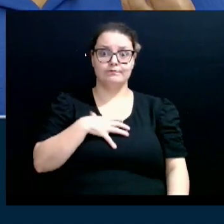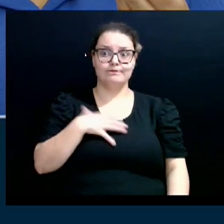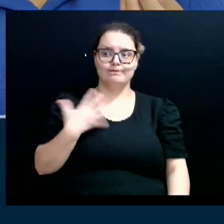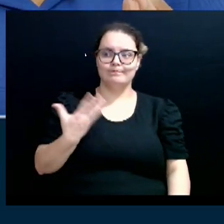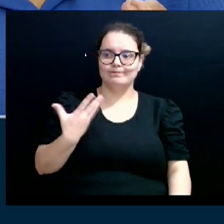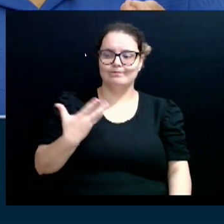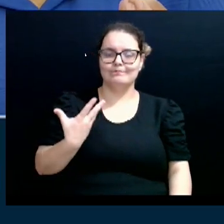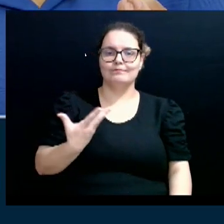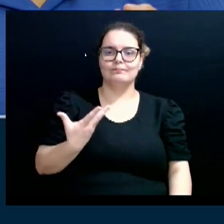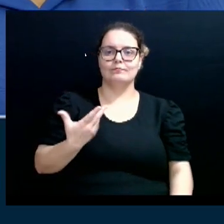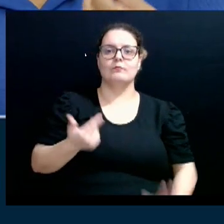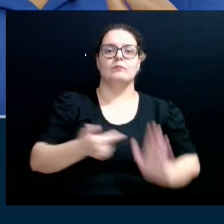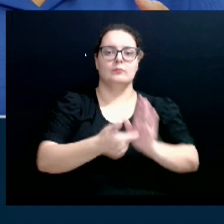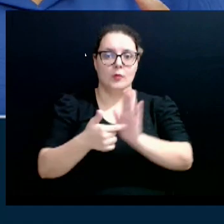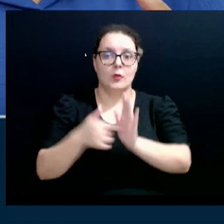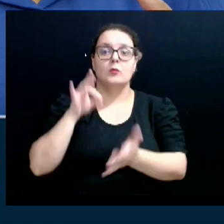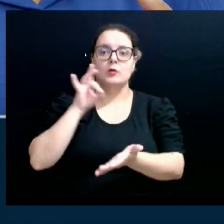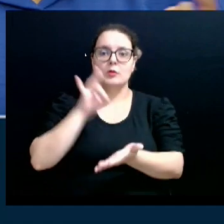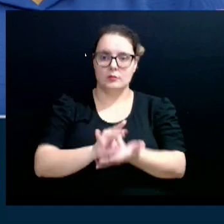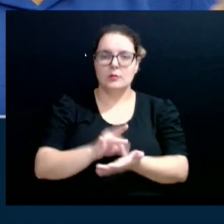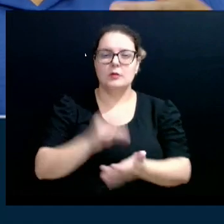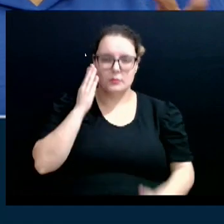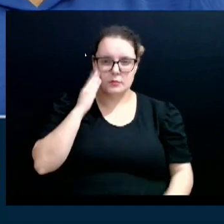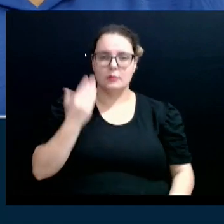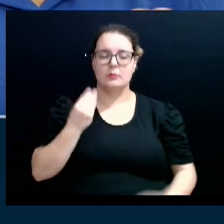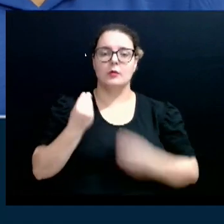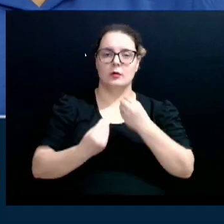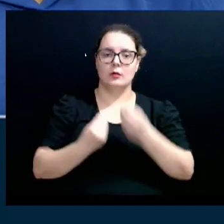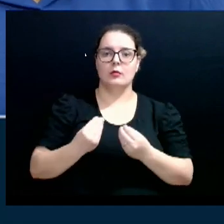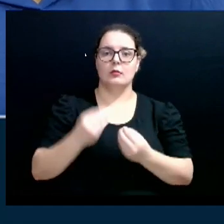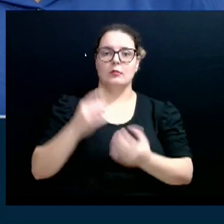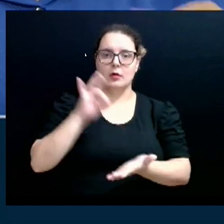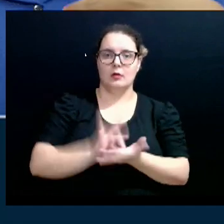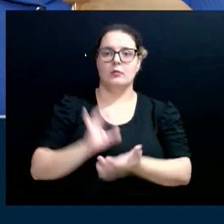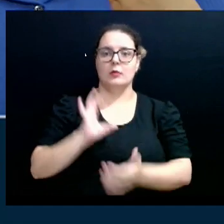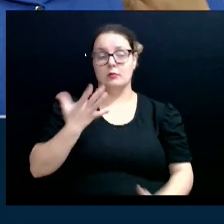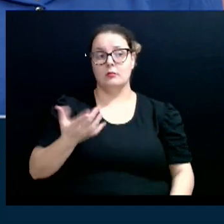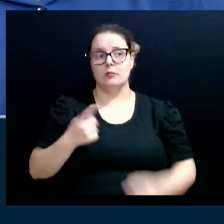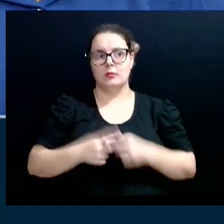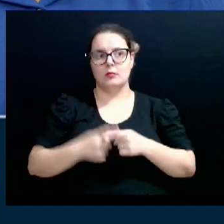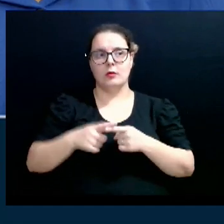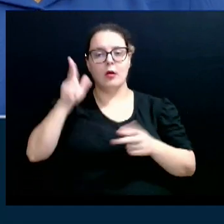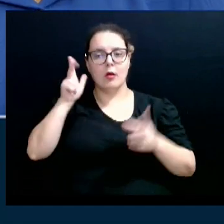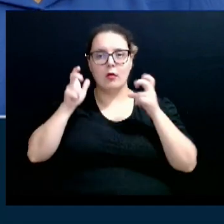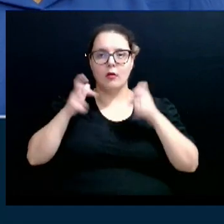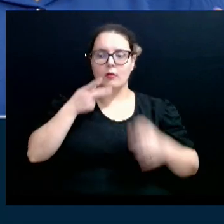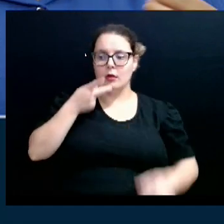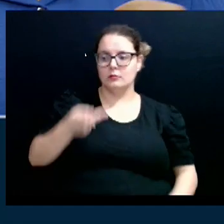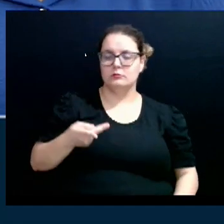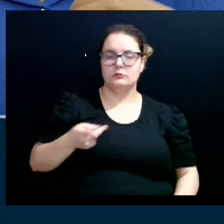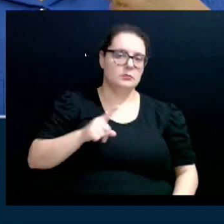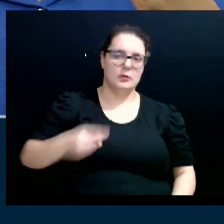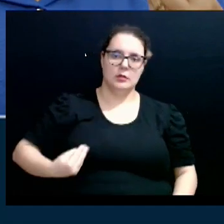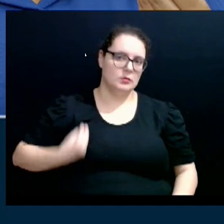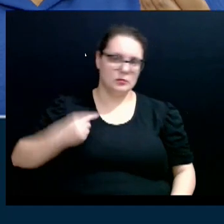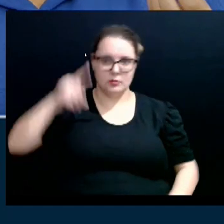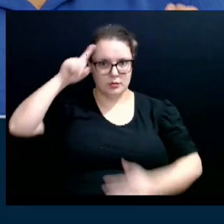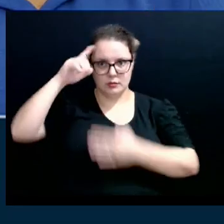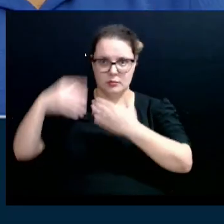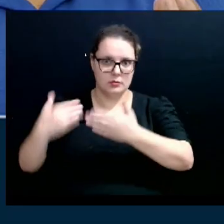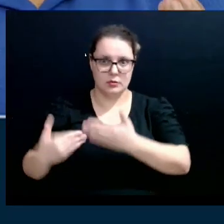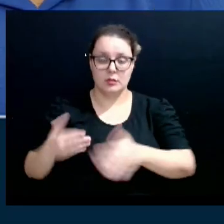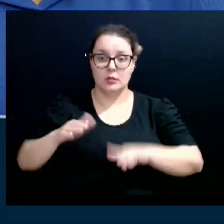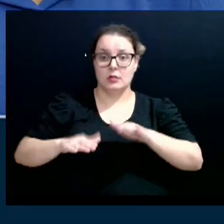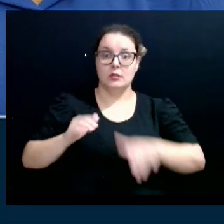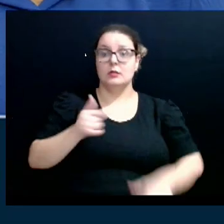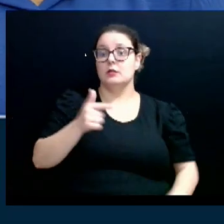mostrando a realidade, sabe, como realmente acontece, porque às vezes a gente ouve falar, mas a gente não vive esse dia a dia, e a gente às vezes não tem nem